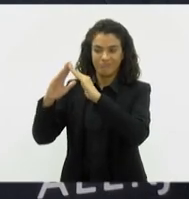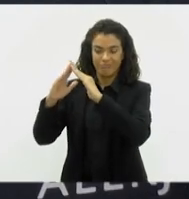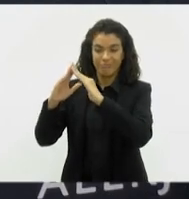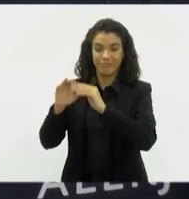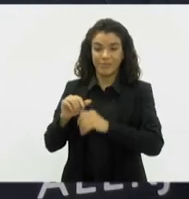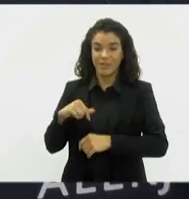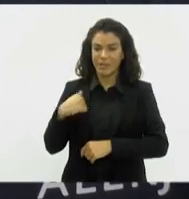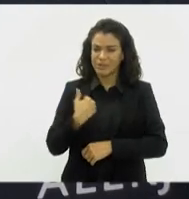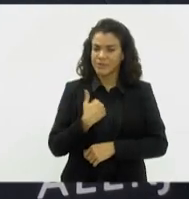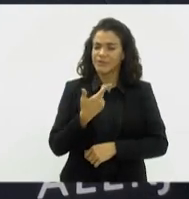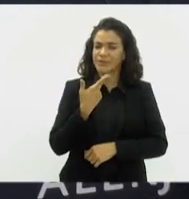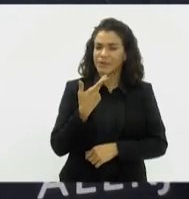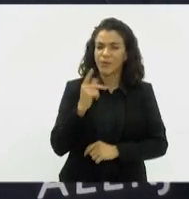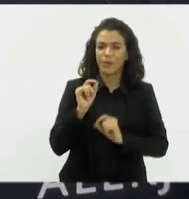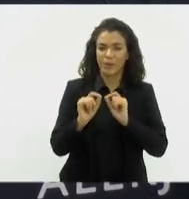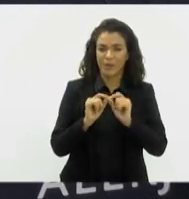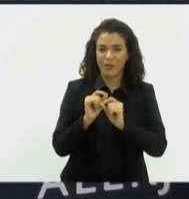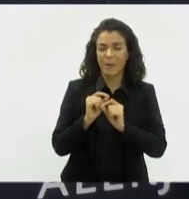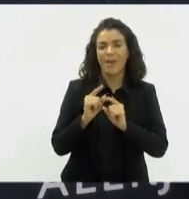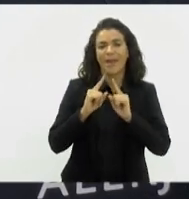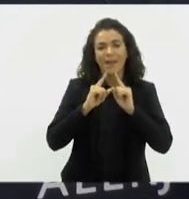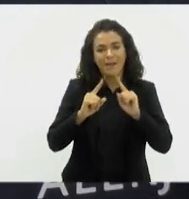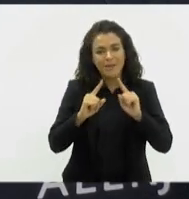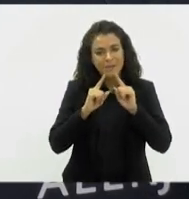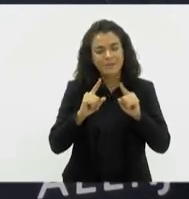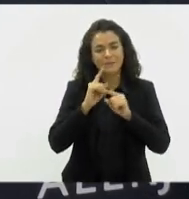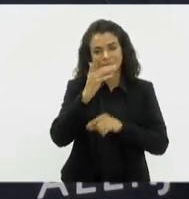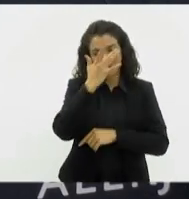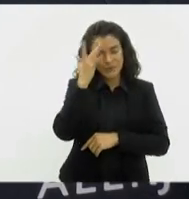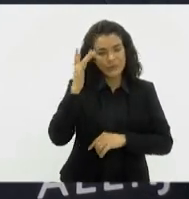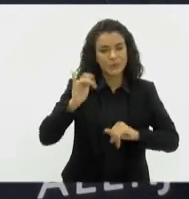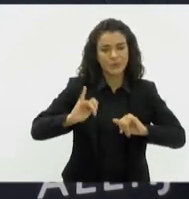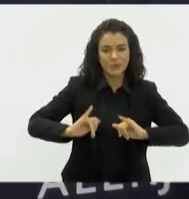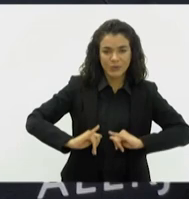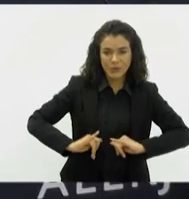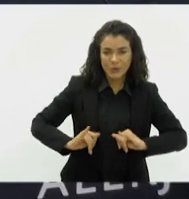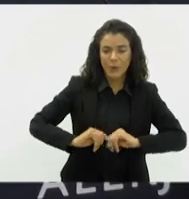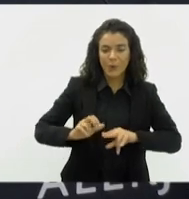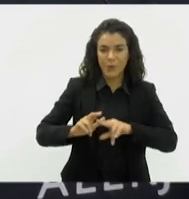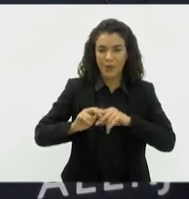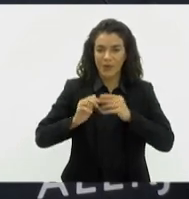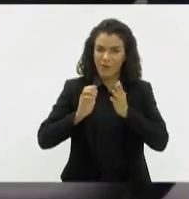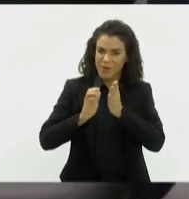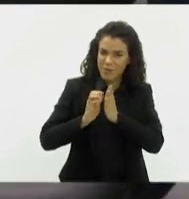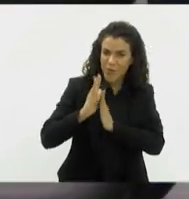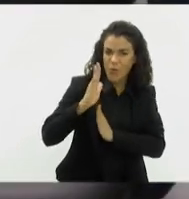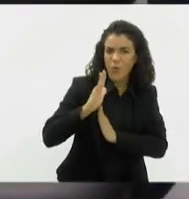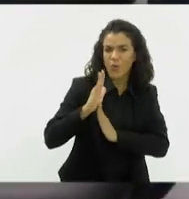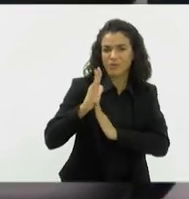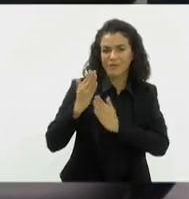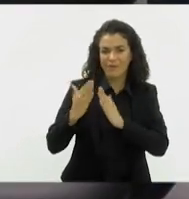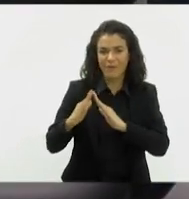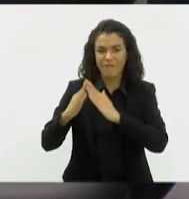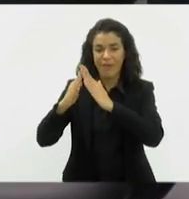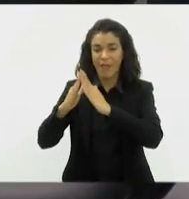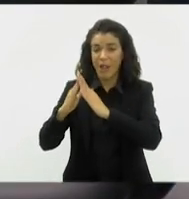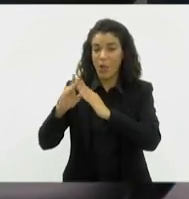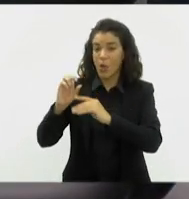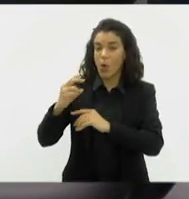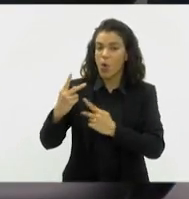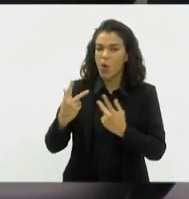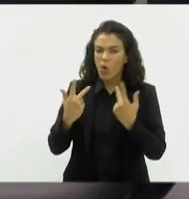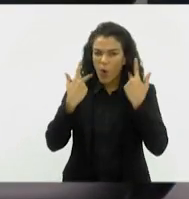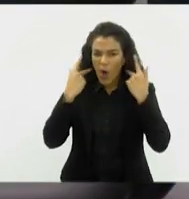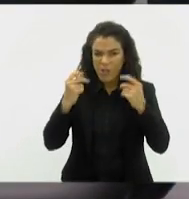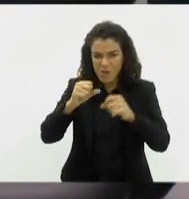inúmeros relatos de pessoas que sofrem por expulsão da favela, apanham, outros cortam o cabelo da